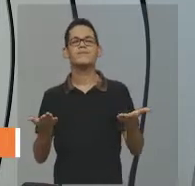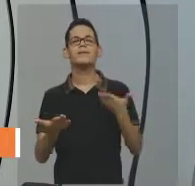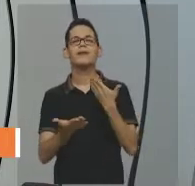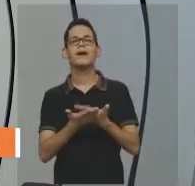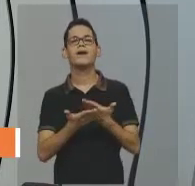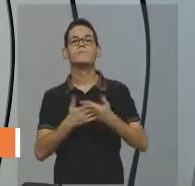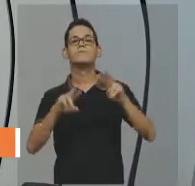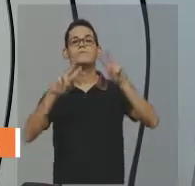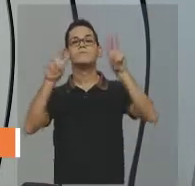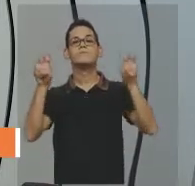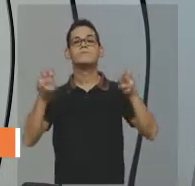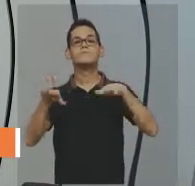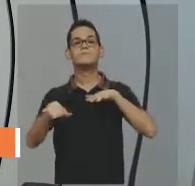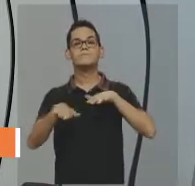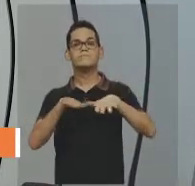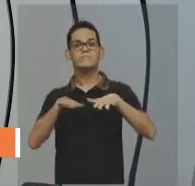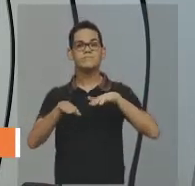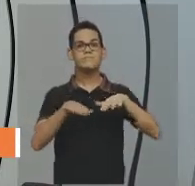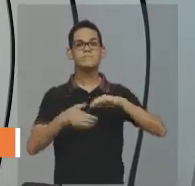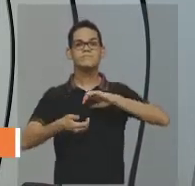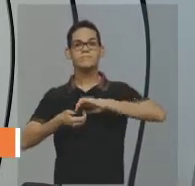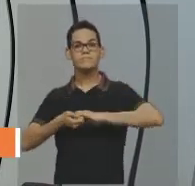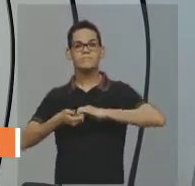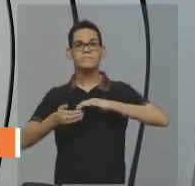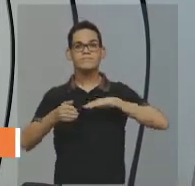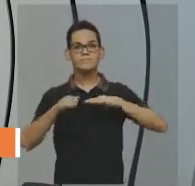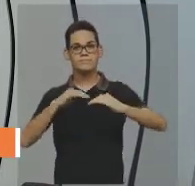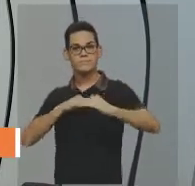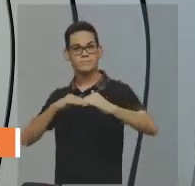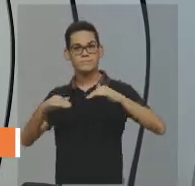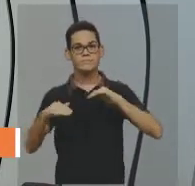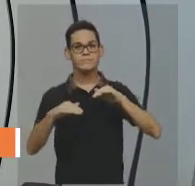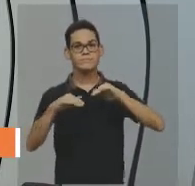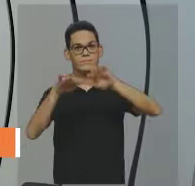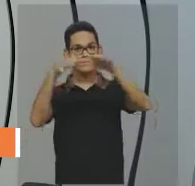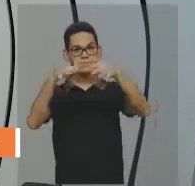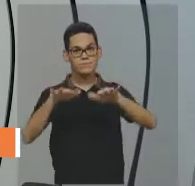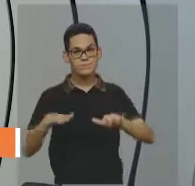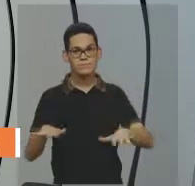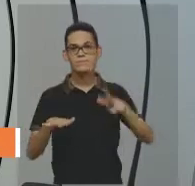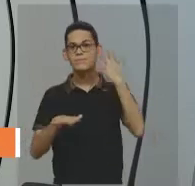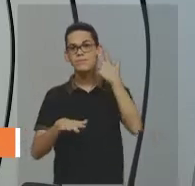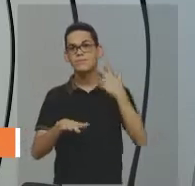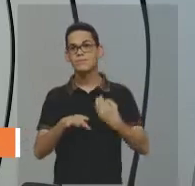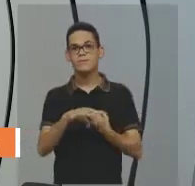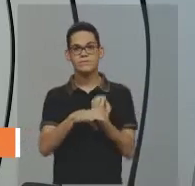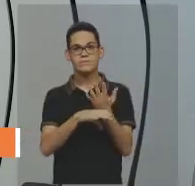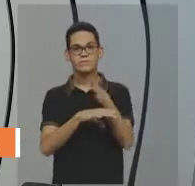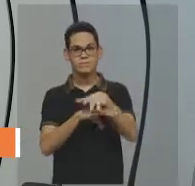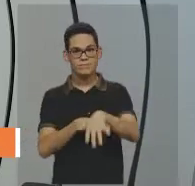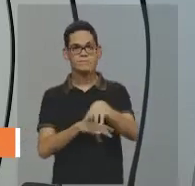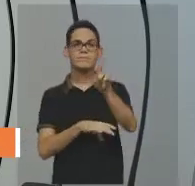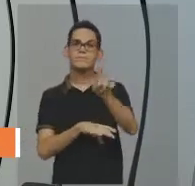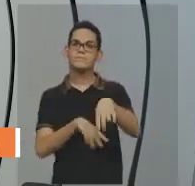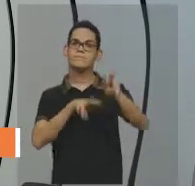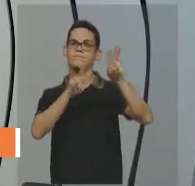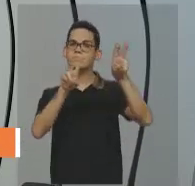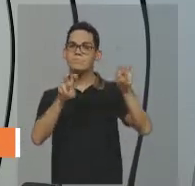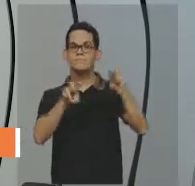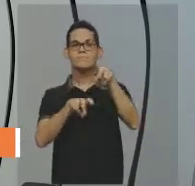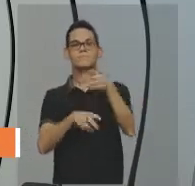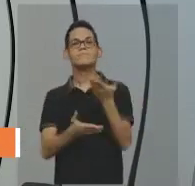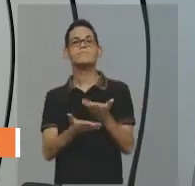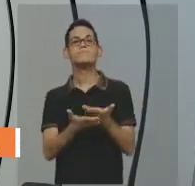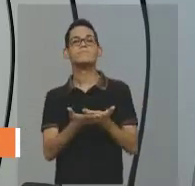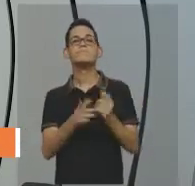temas placas tectônicas, deriva continental, desastres naturais e vulcanismo, que foram necessários para